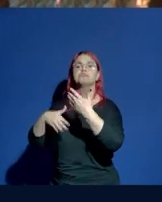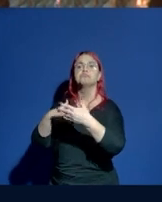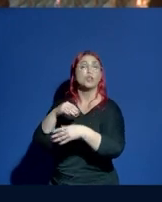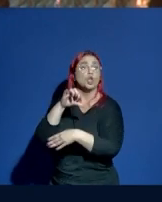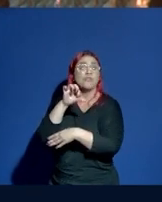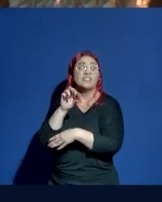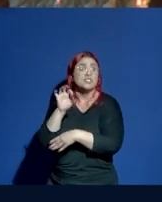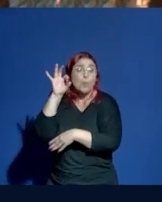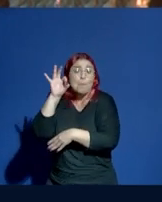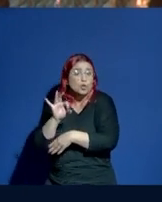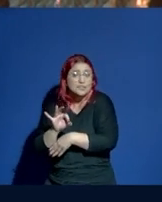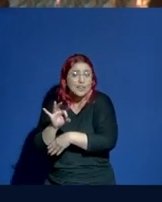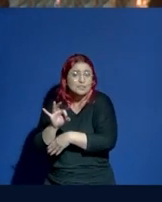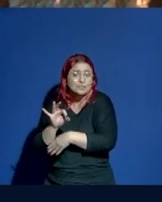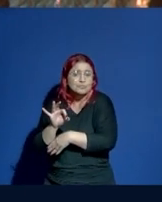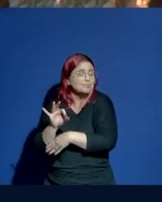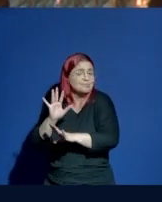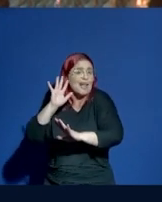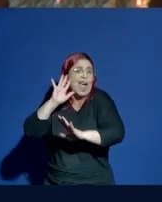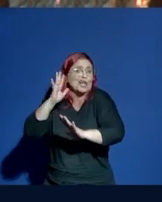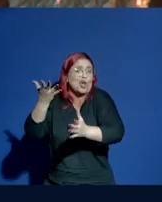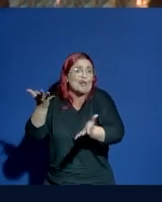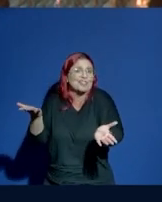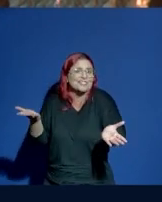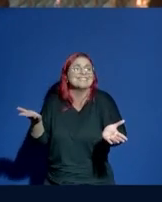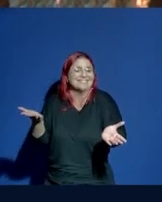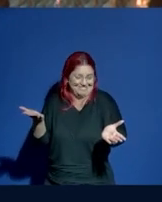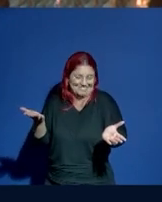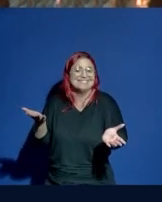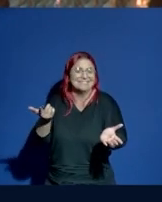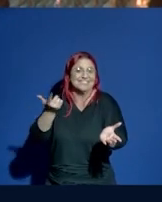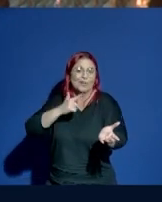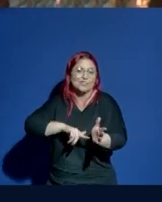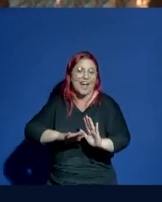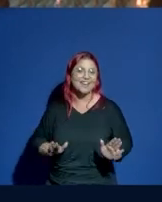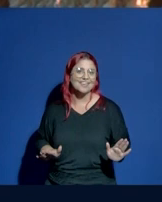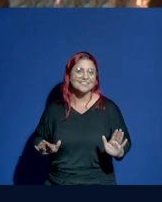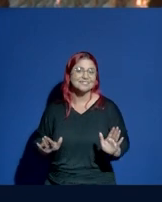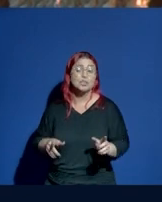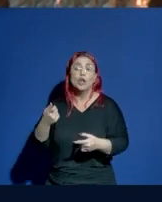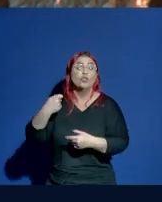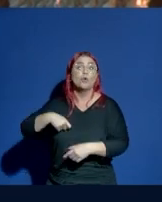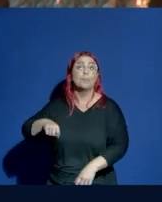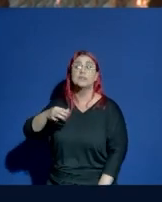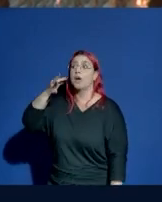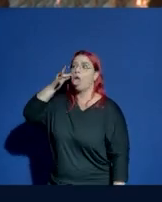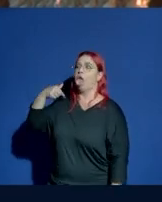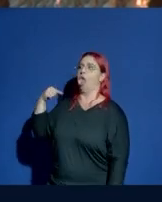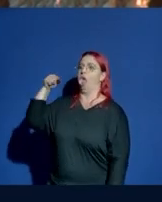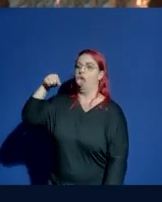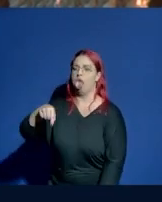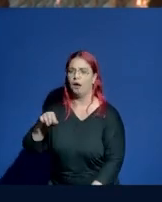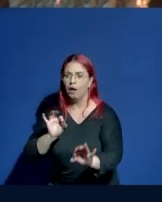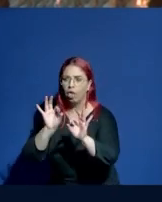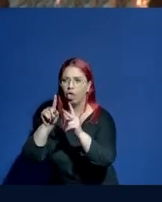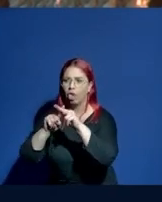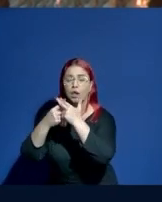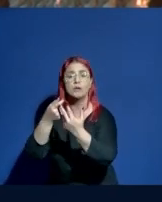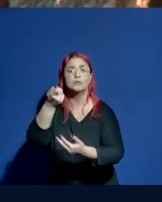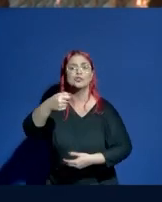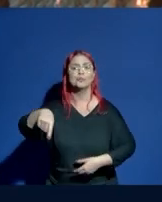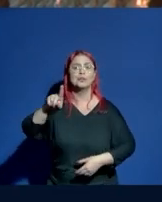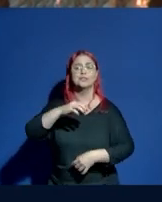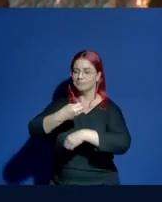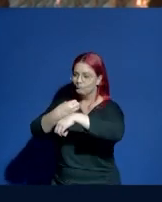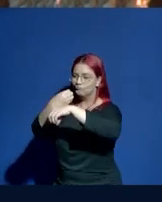95% no nosso índice 95% dos chamados realizados eles são resolvidos sem que ninguém tenha que se deslocar para a